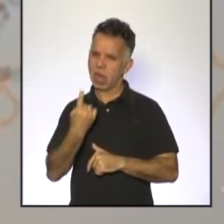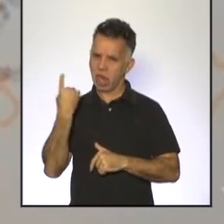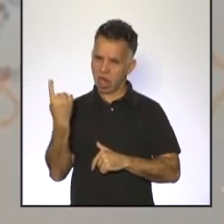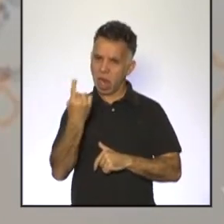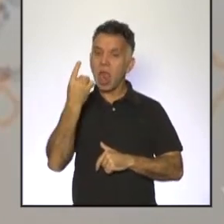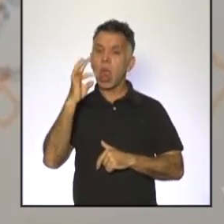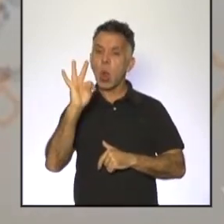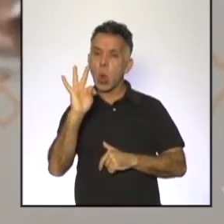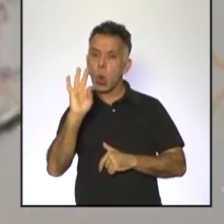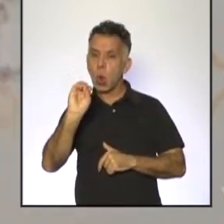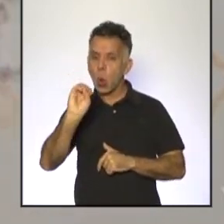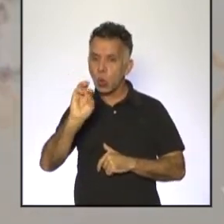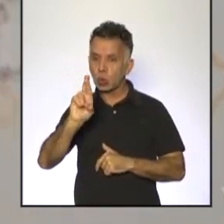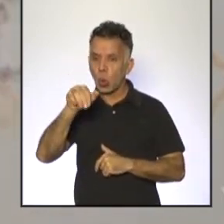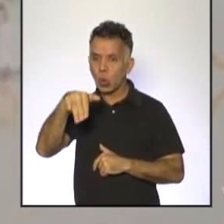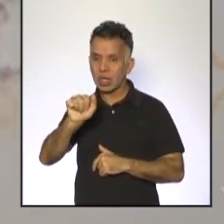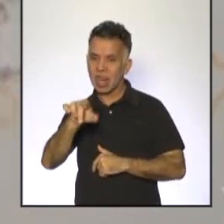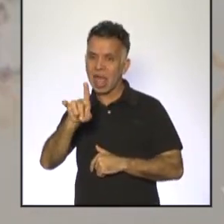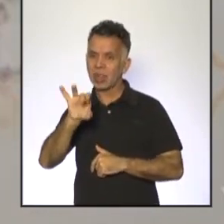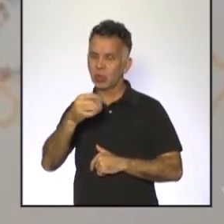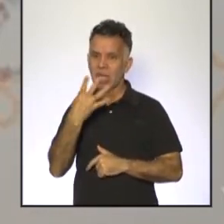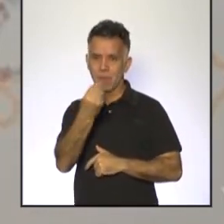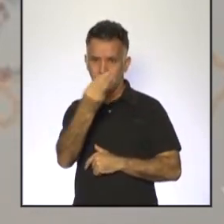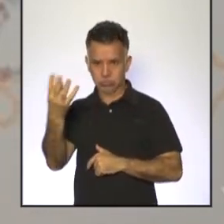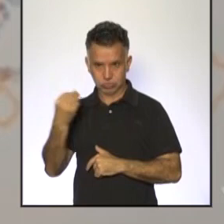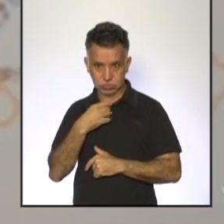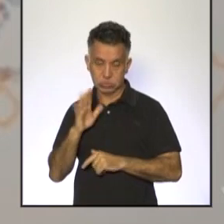pau. Tornado tem demais no interior do Brasil.